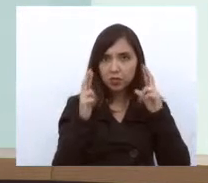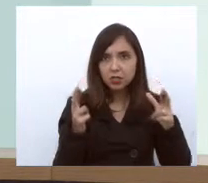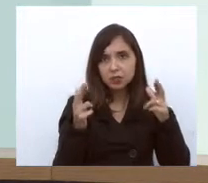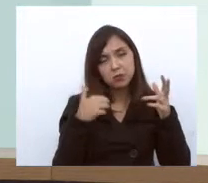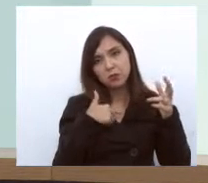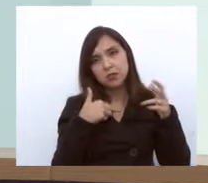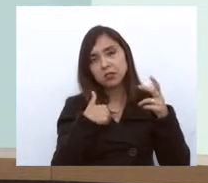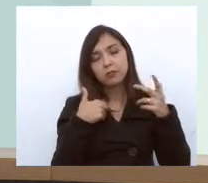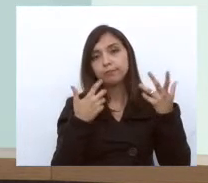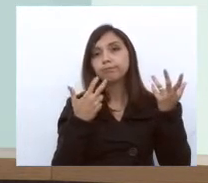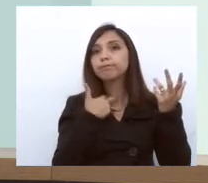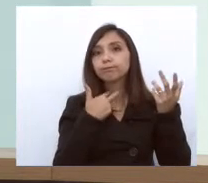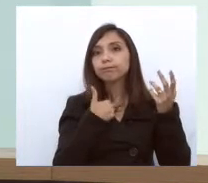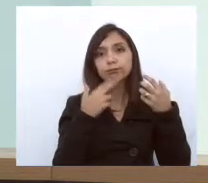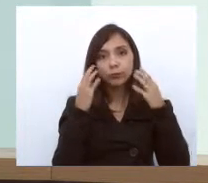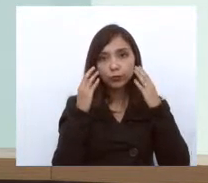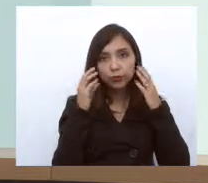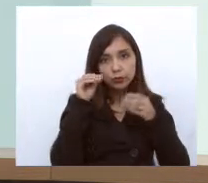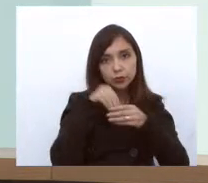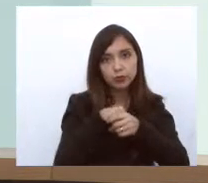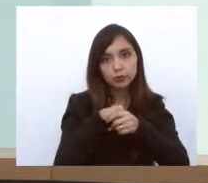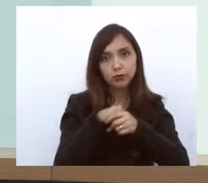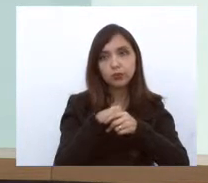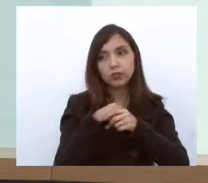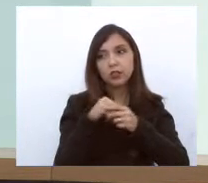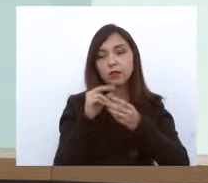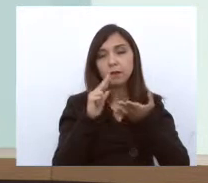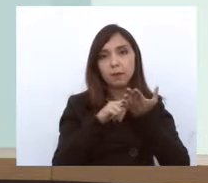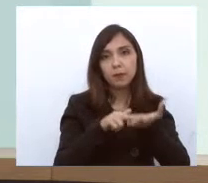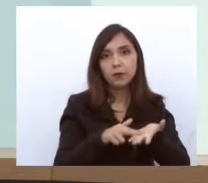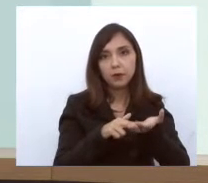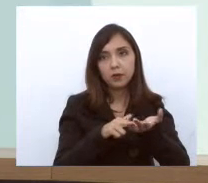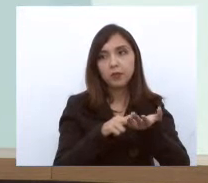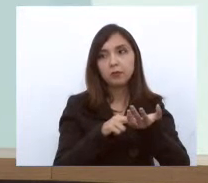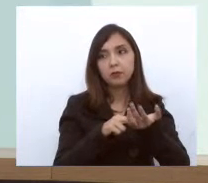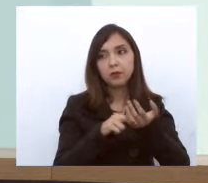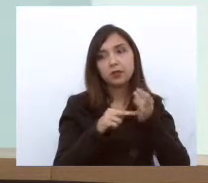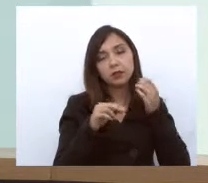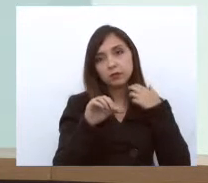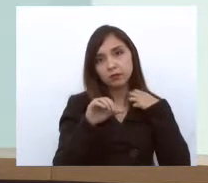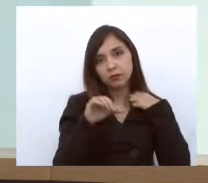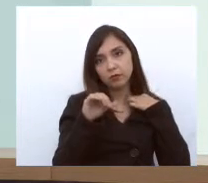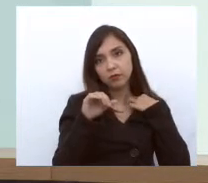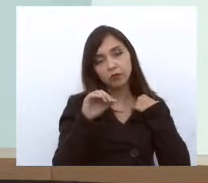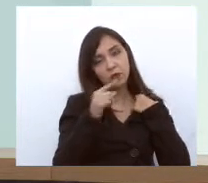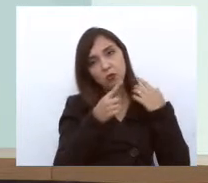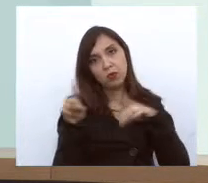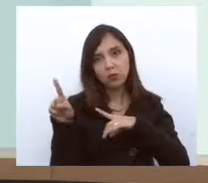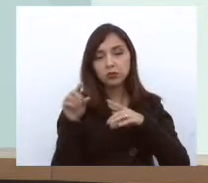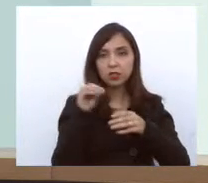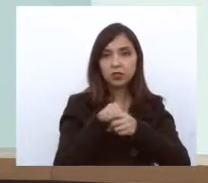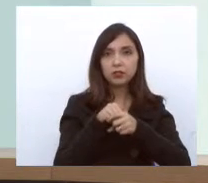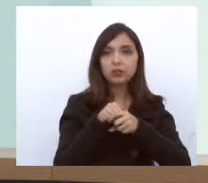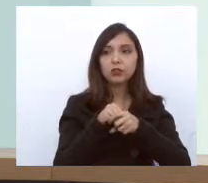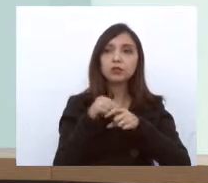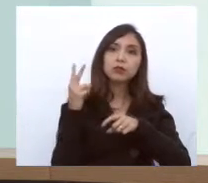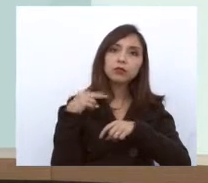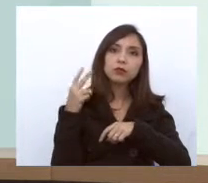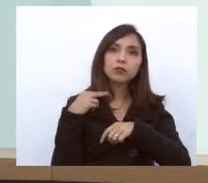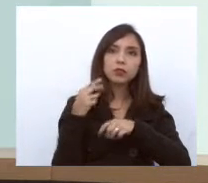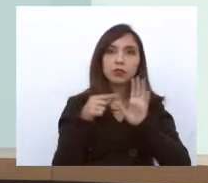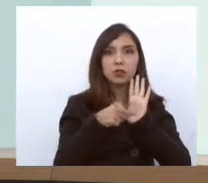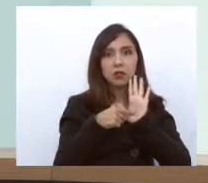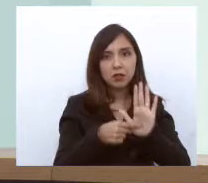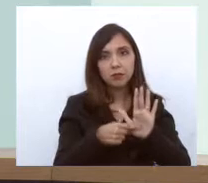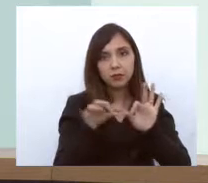posso votar favoravelmente, por isso eu encaminho que se vote contrariamente a esse projeto de lei, que o vereador